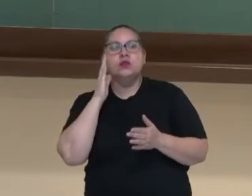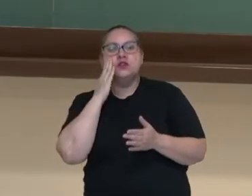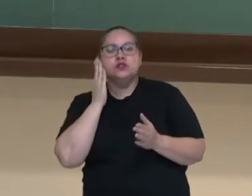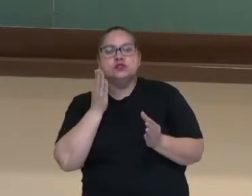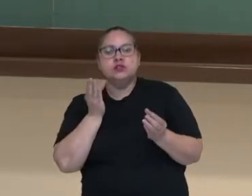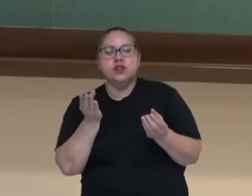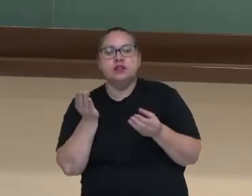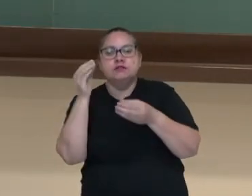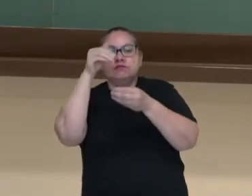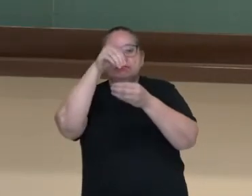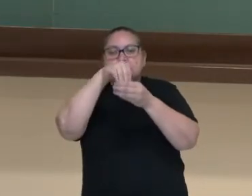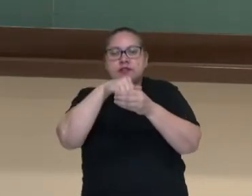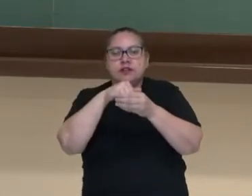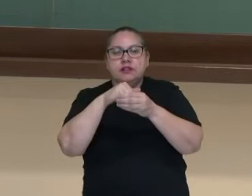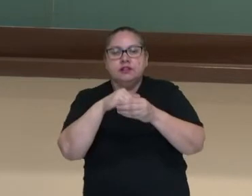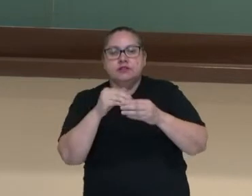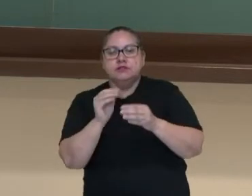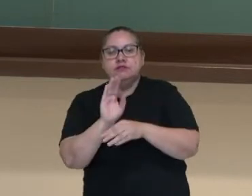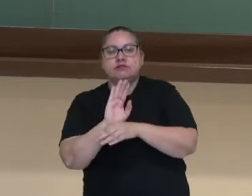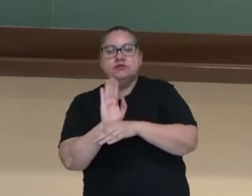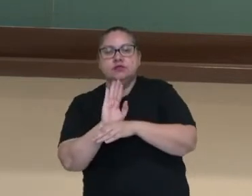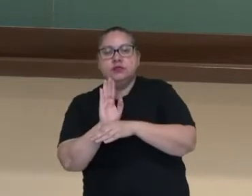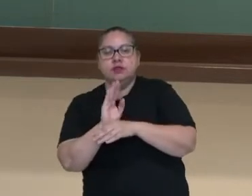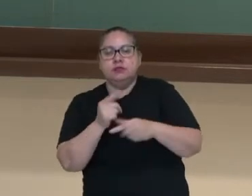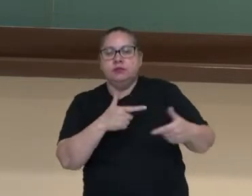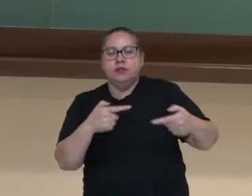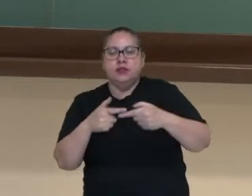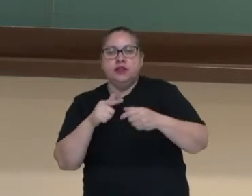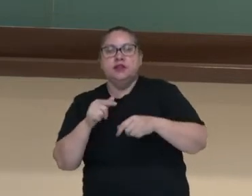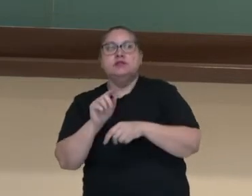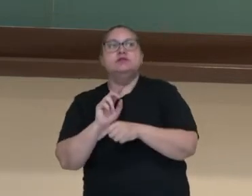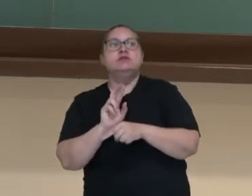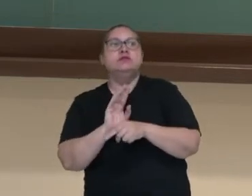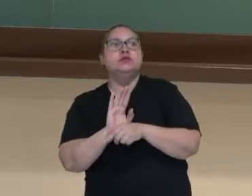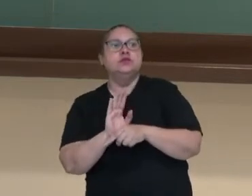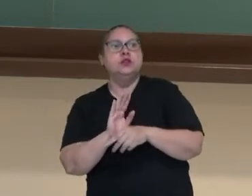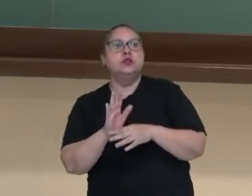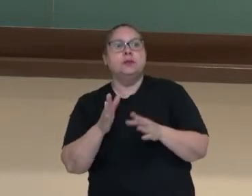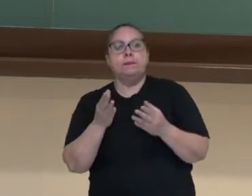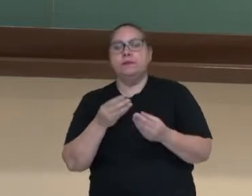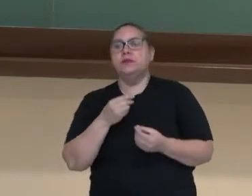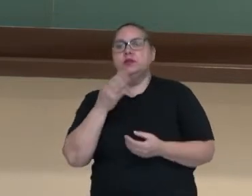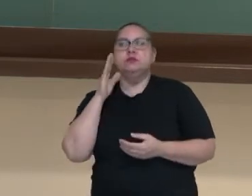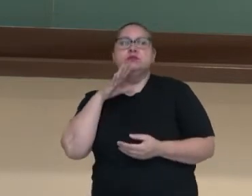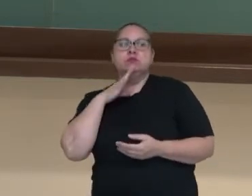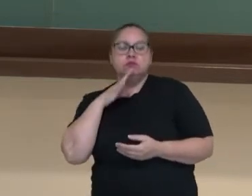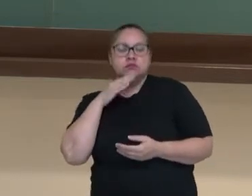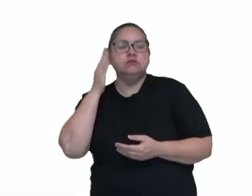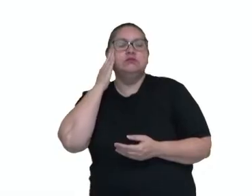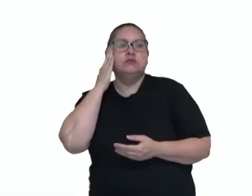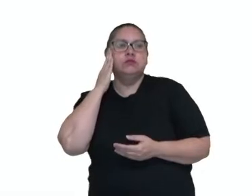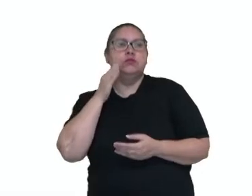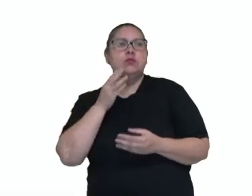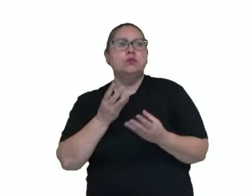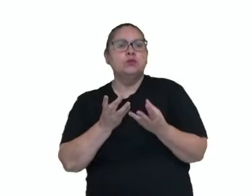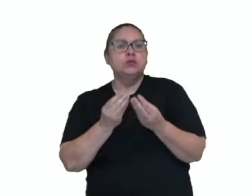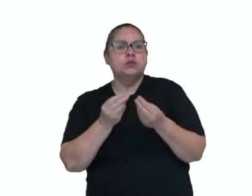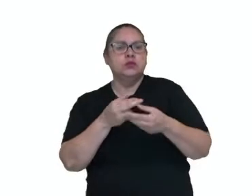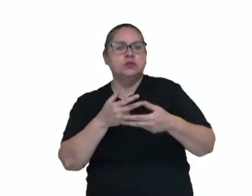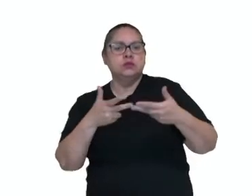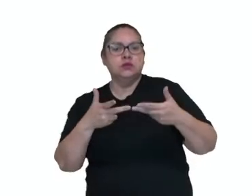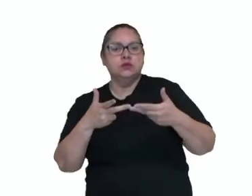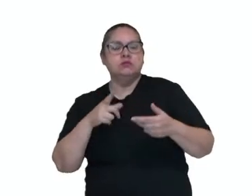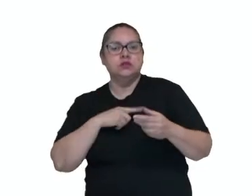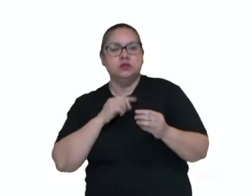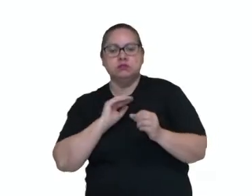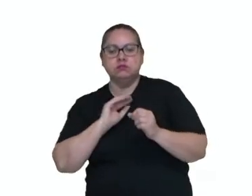do cinema, vendo a Guerra de Troia, não é mesmo? Então, embora bastante conhecido, muitas questões existem